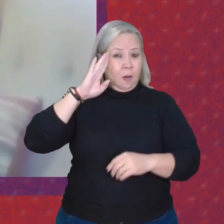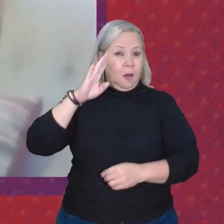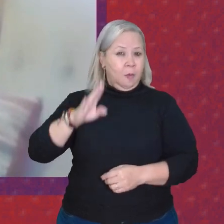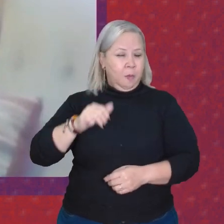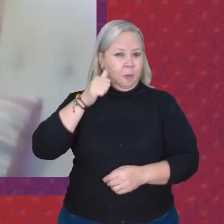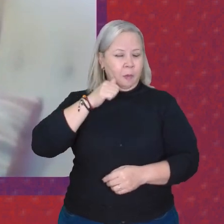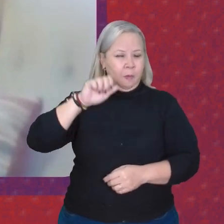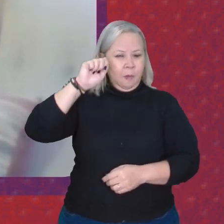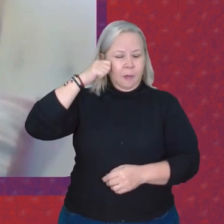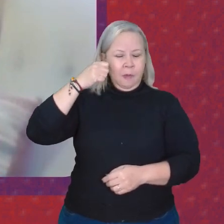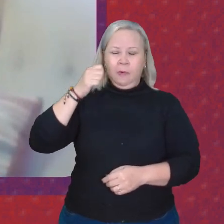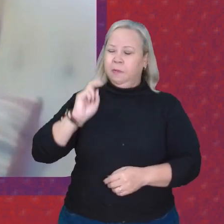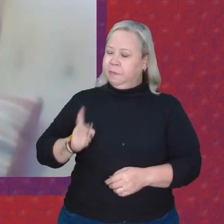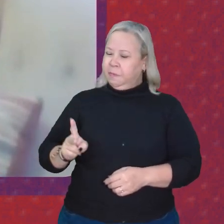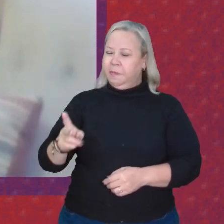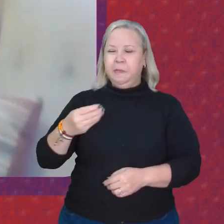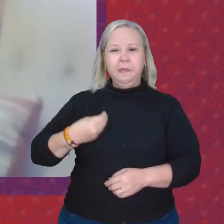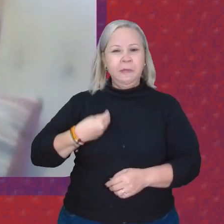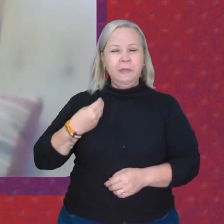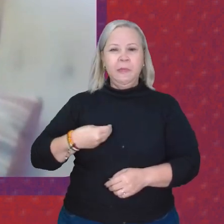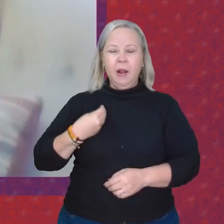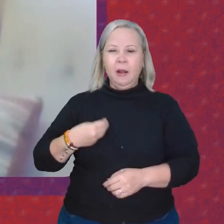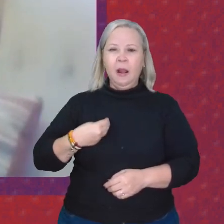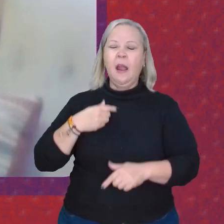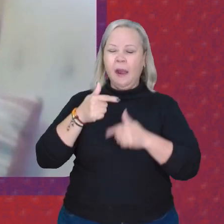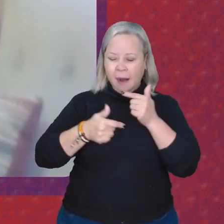sempre estiveram lá, né?